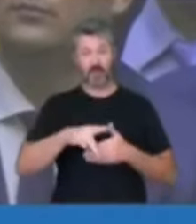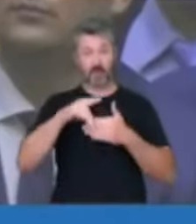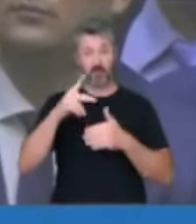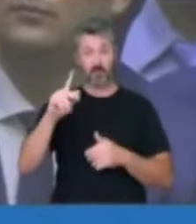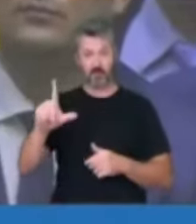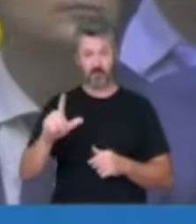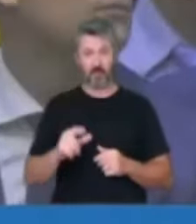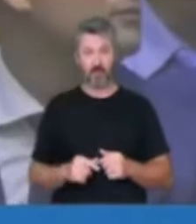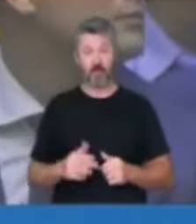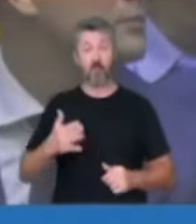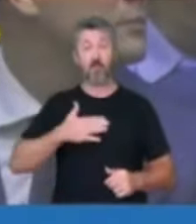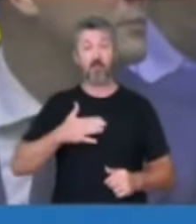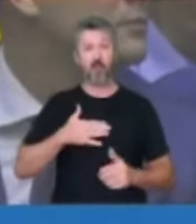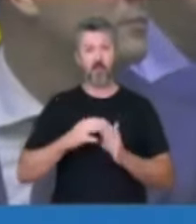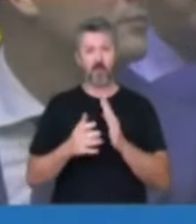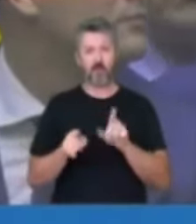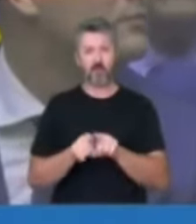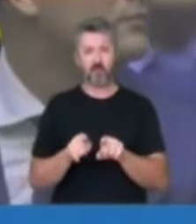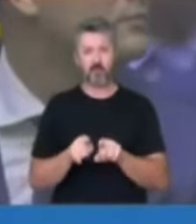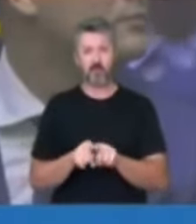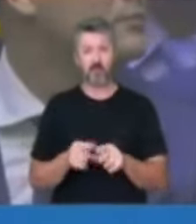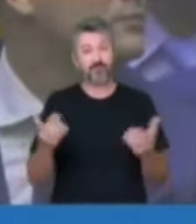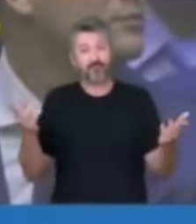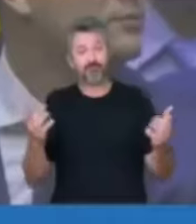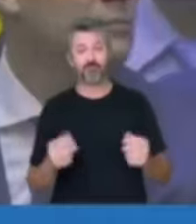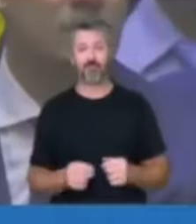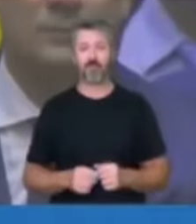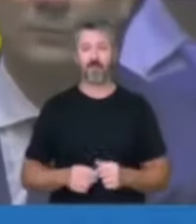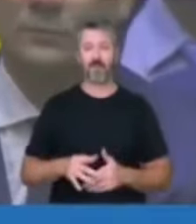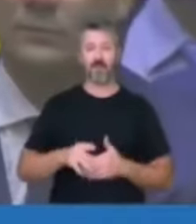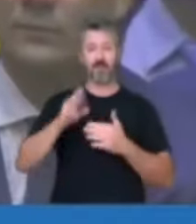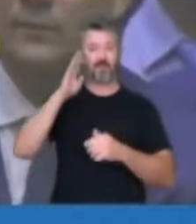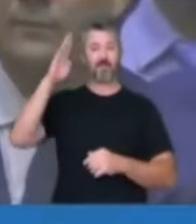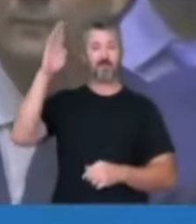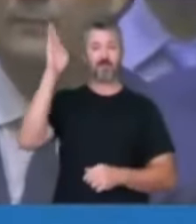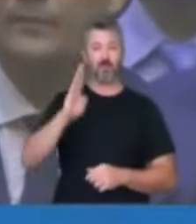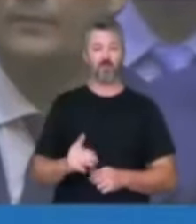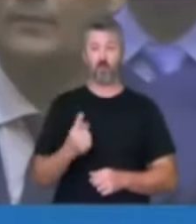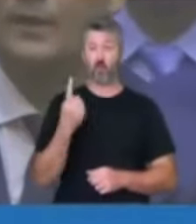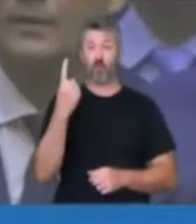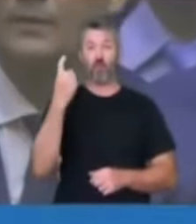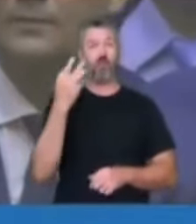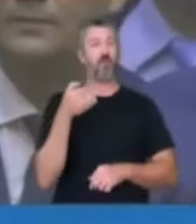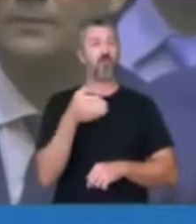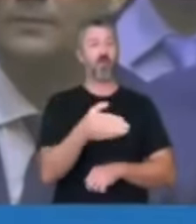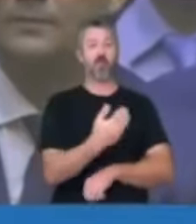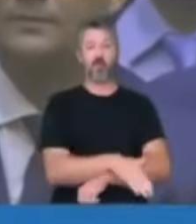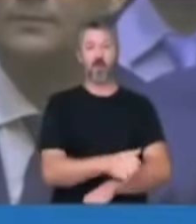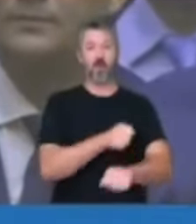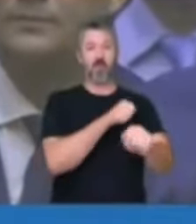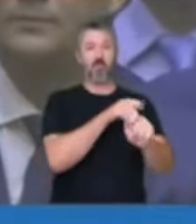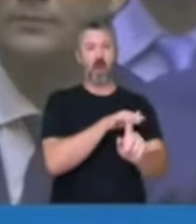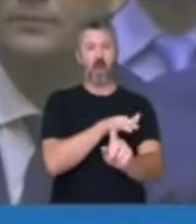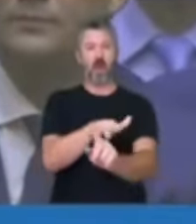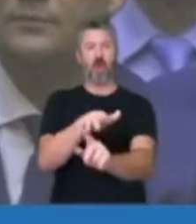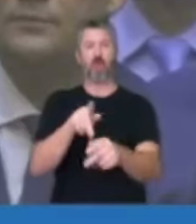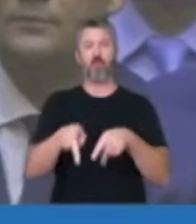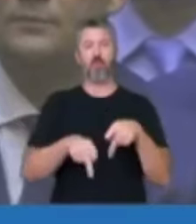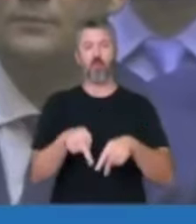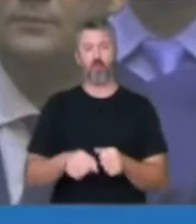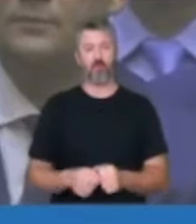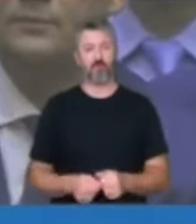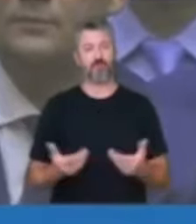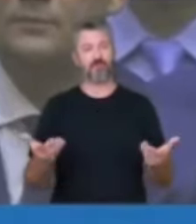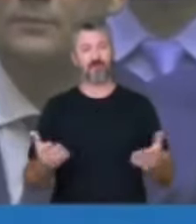falando do meu partido é simplesmente a maior liderança desse país é o único que sai às ruas e leva uma multidão consigo Então